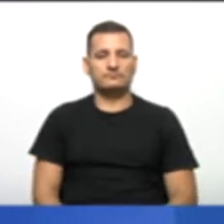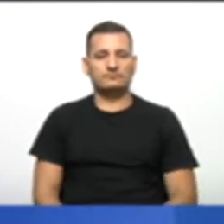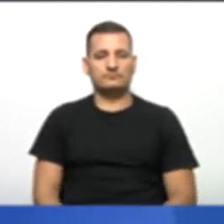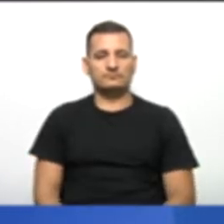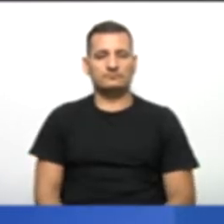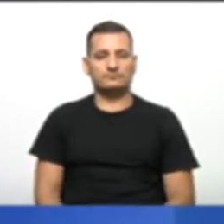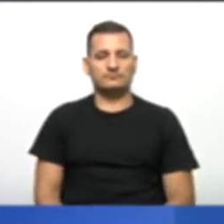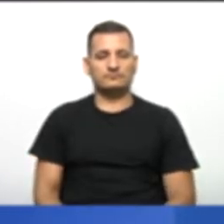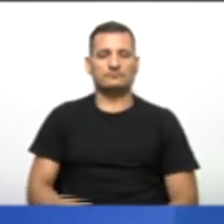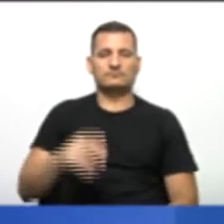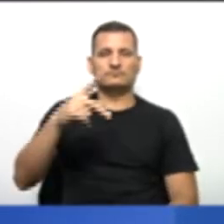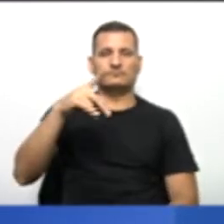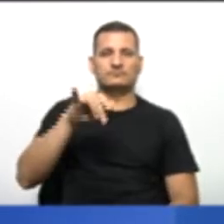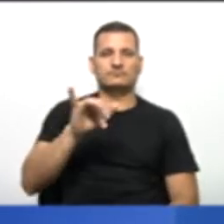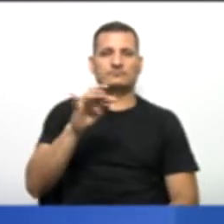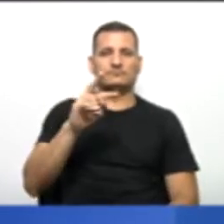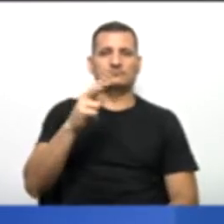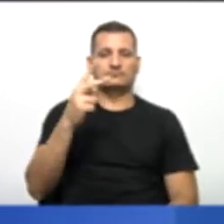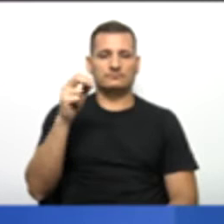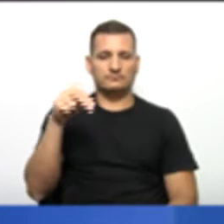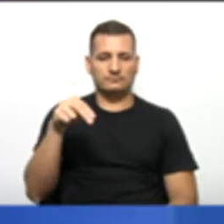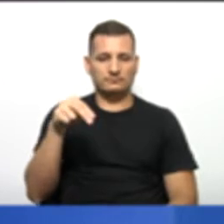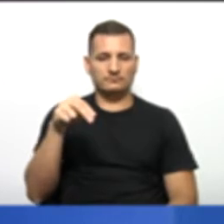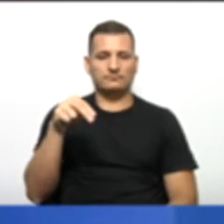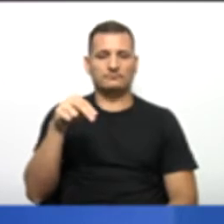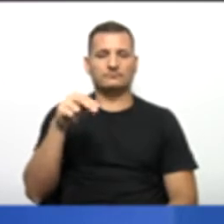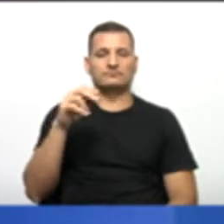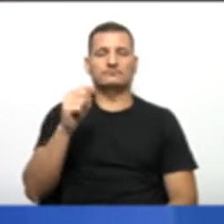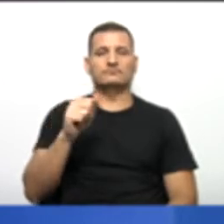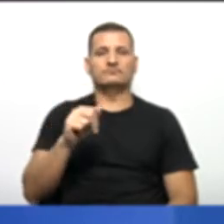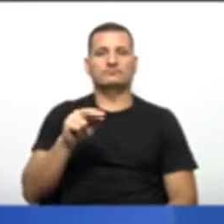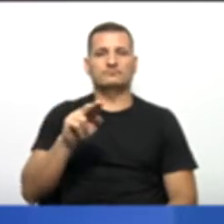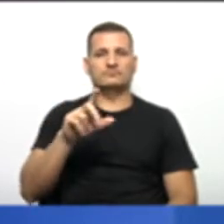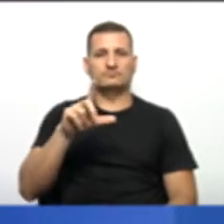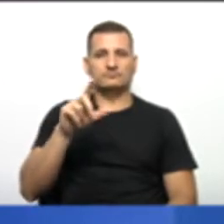python underline aula 4